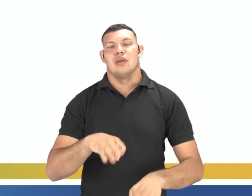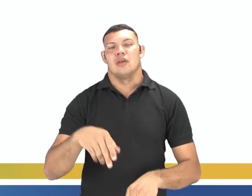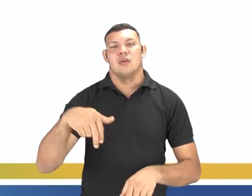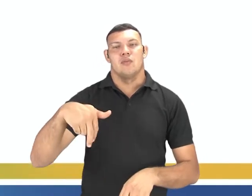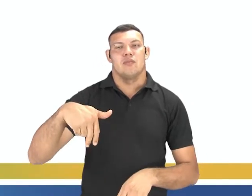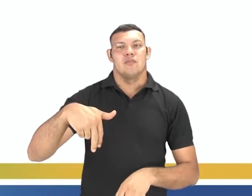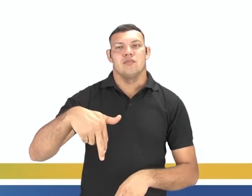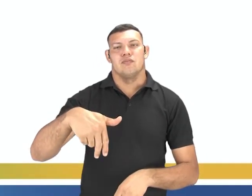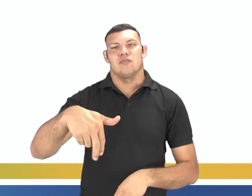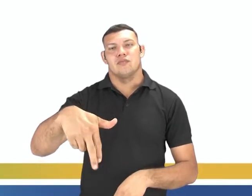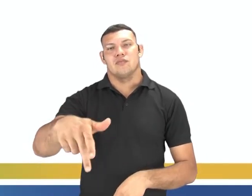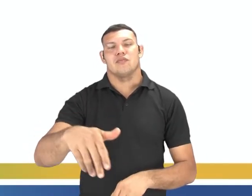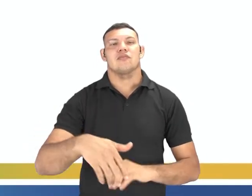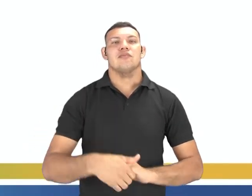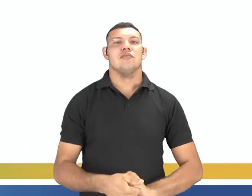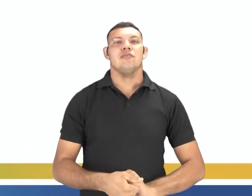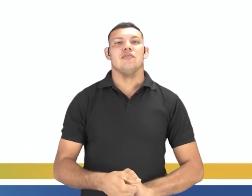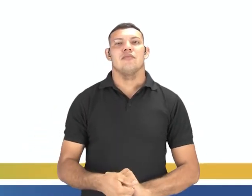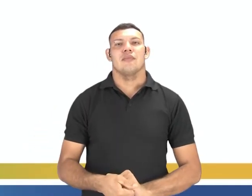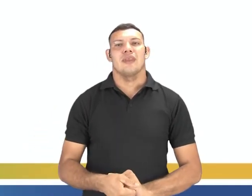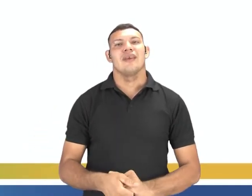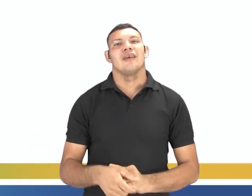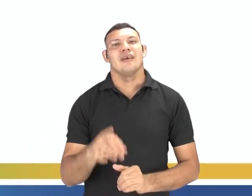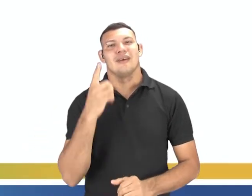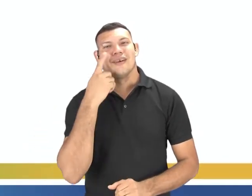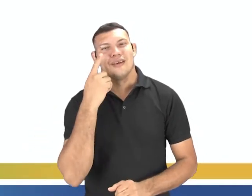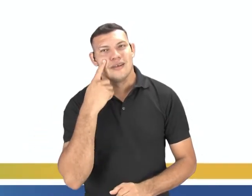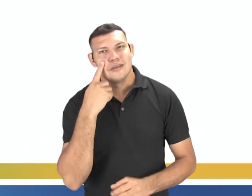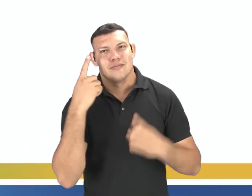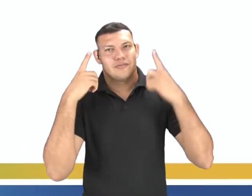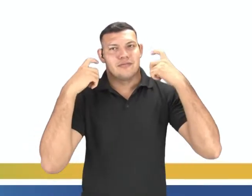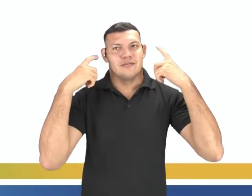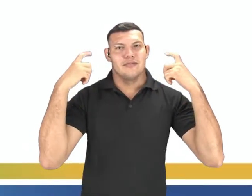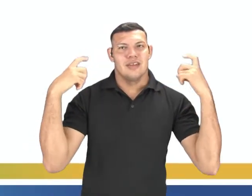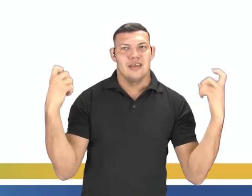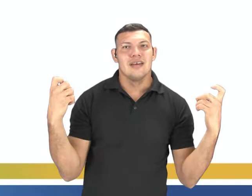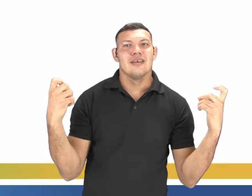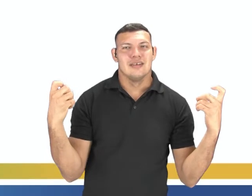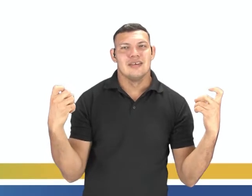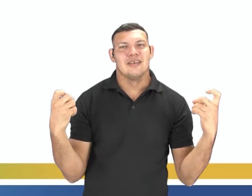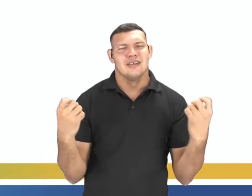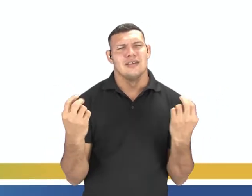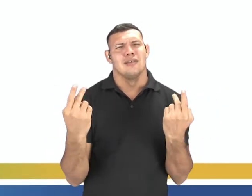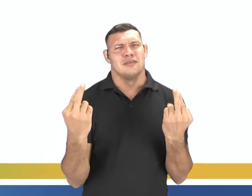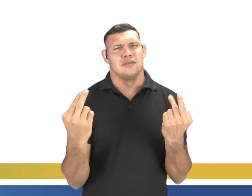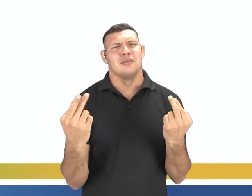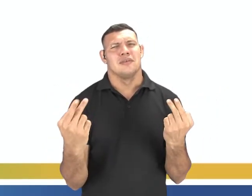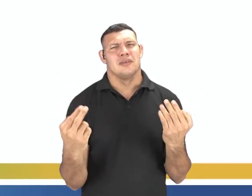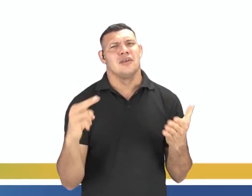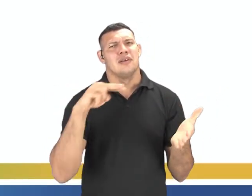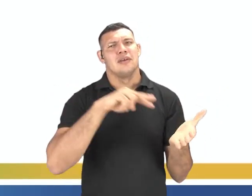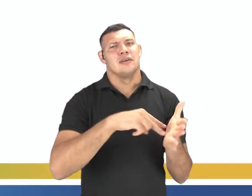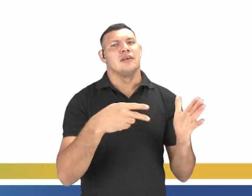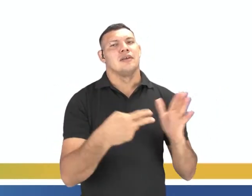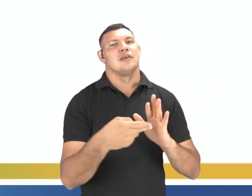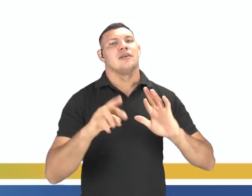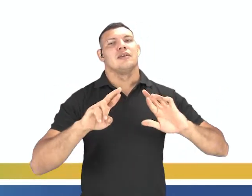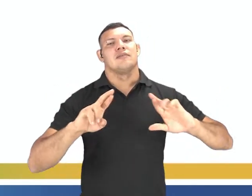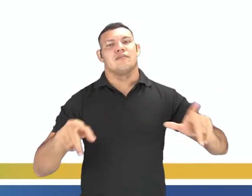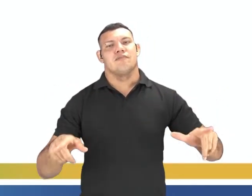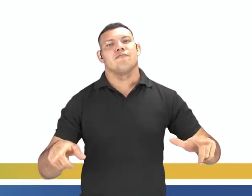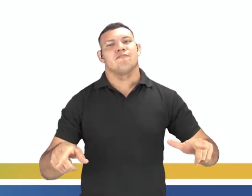na pronúncia, ou até igual, mas os significados são bem diferentes. E